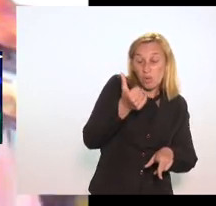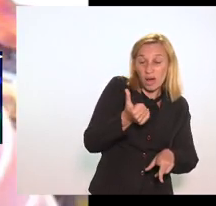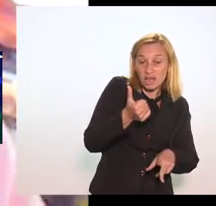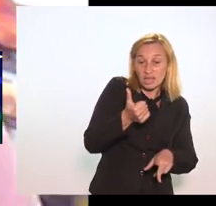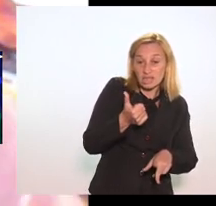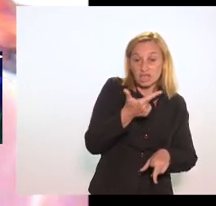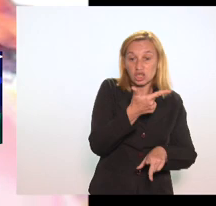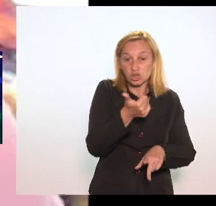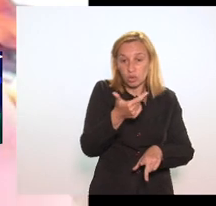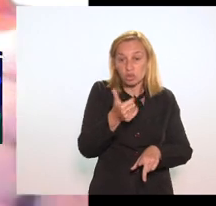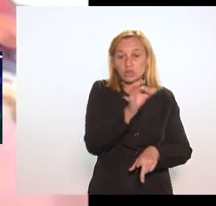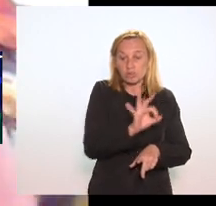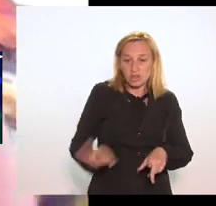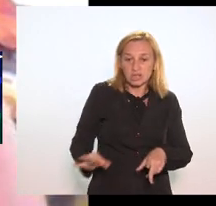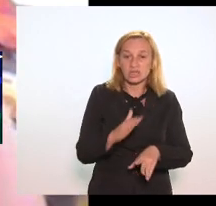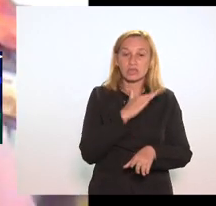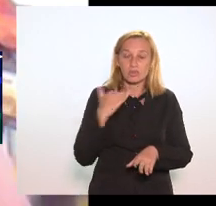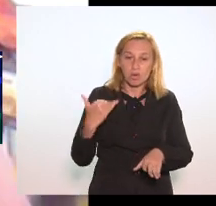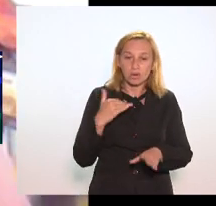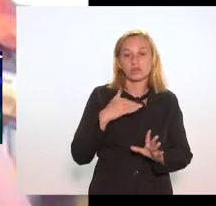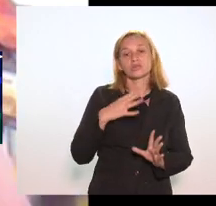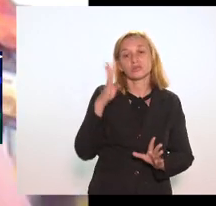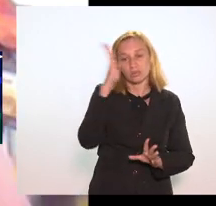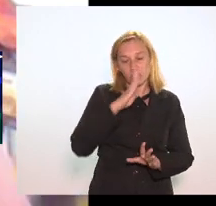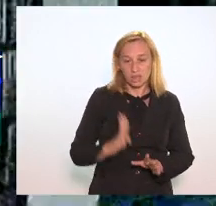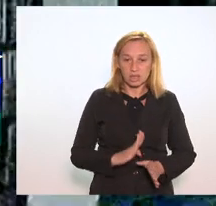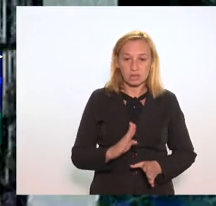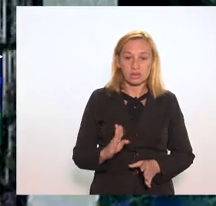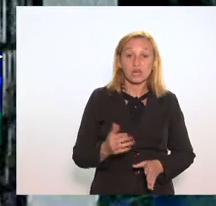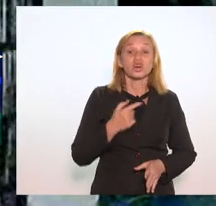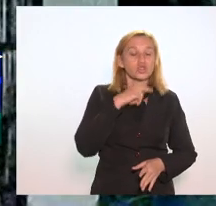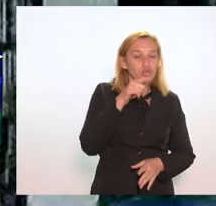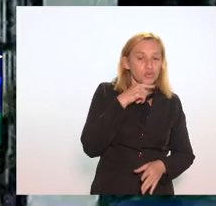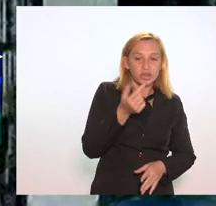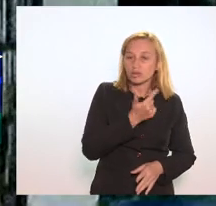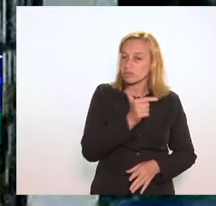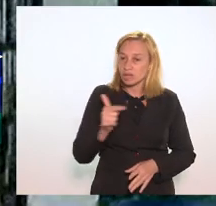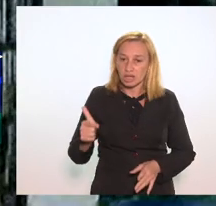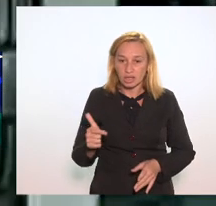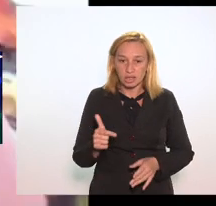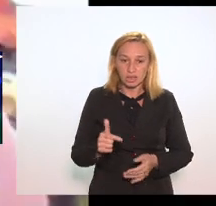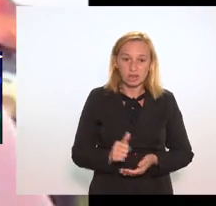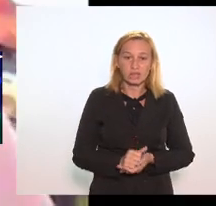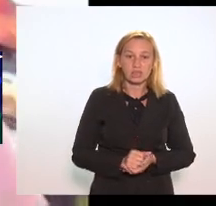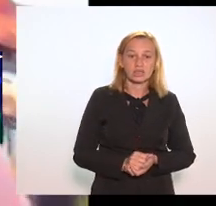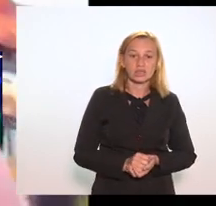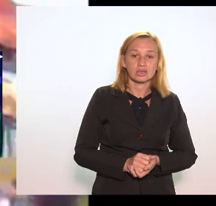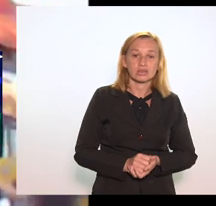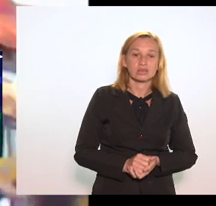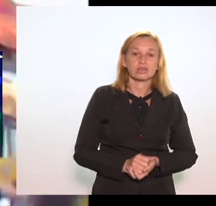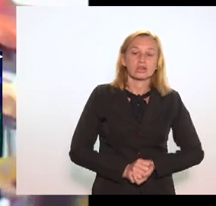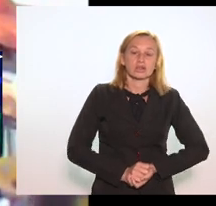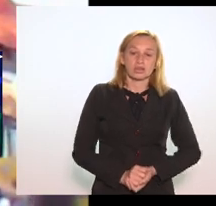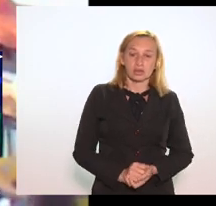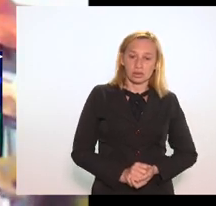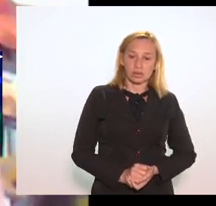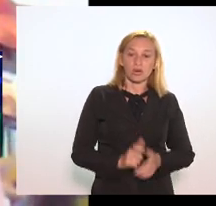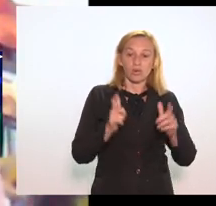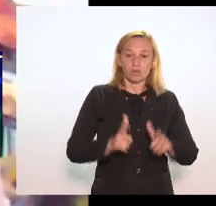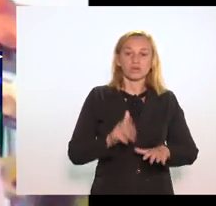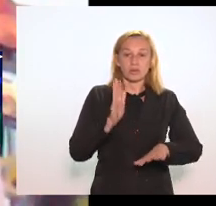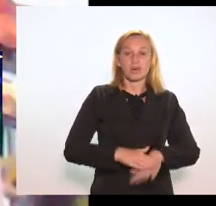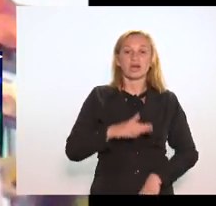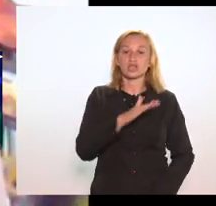12 porcento dos mortos no Brasil nós estamos sem dúvida nenhuma nos lugares do mundo onde